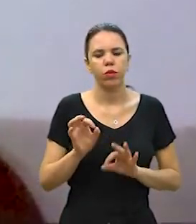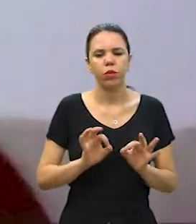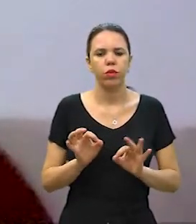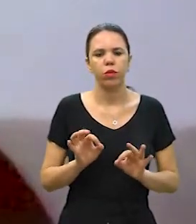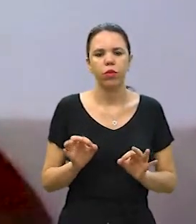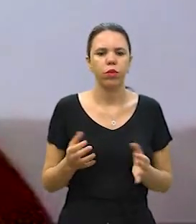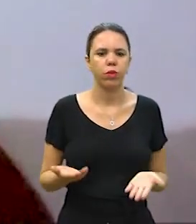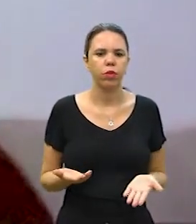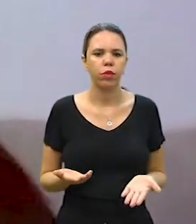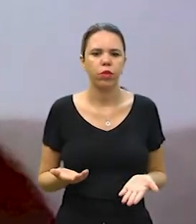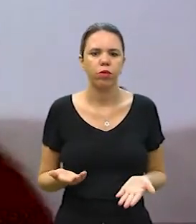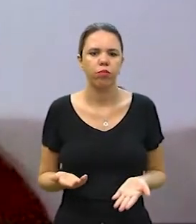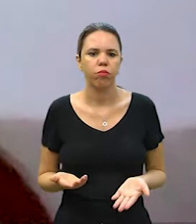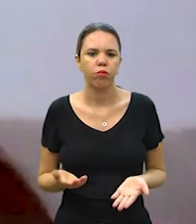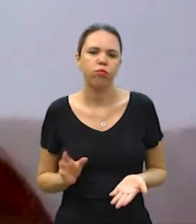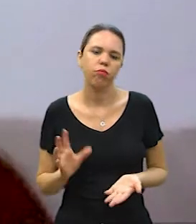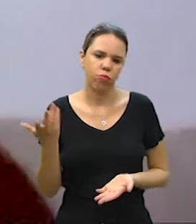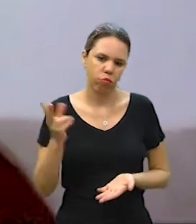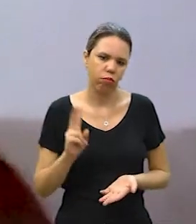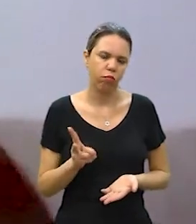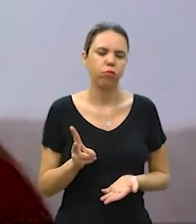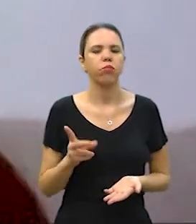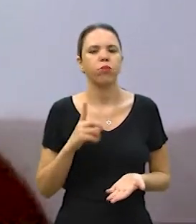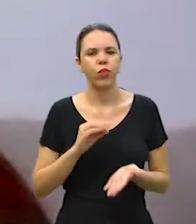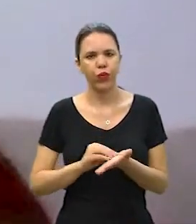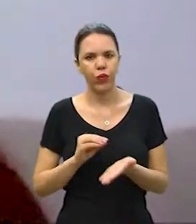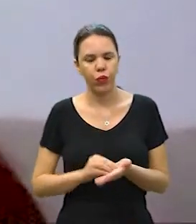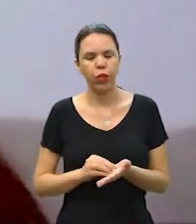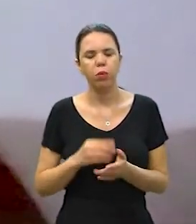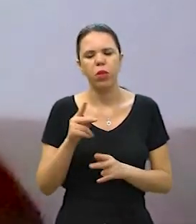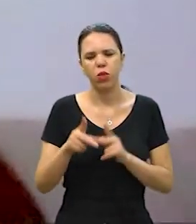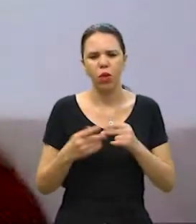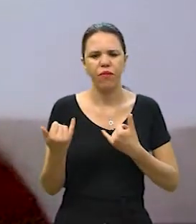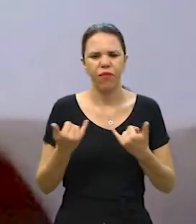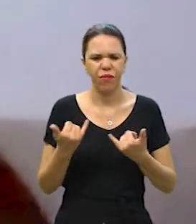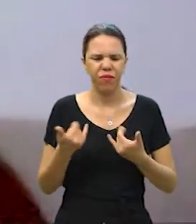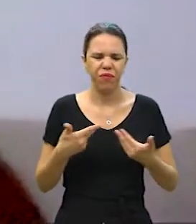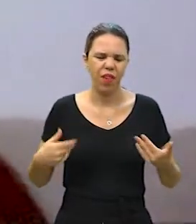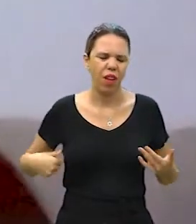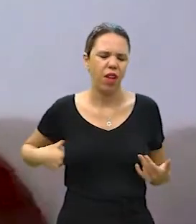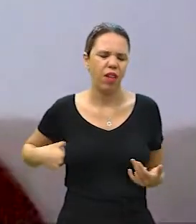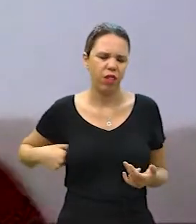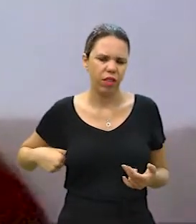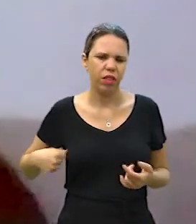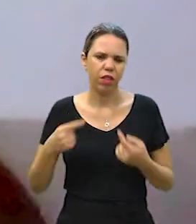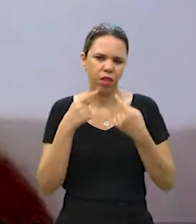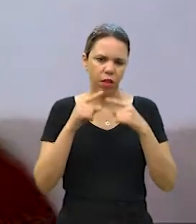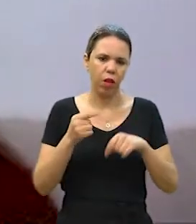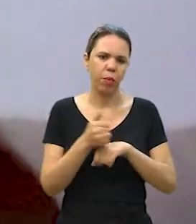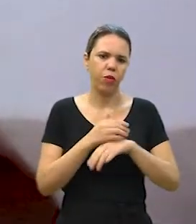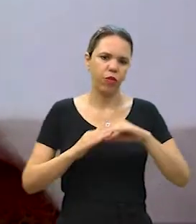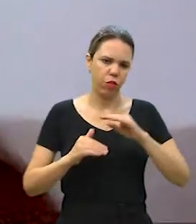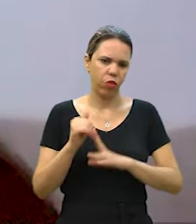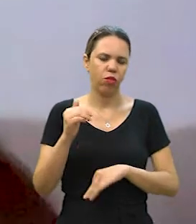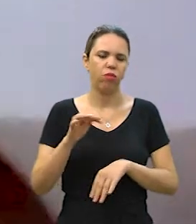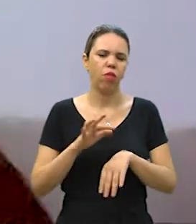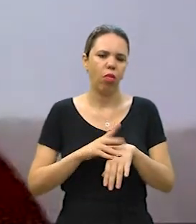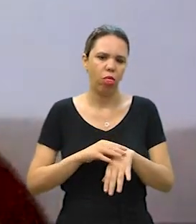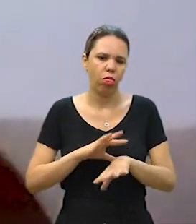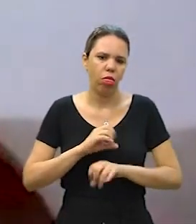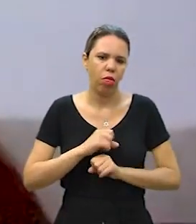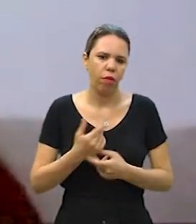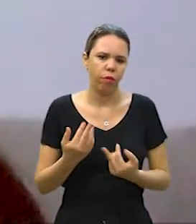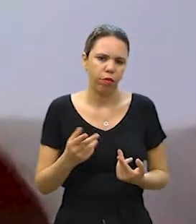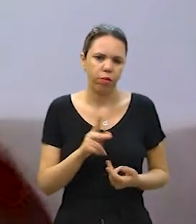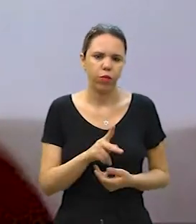arrumar, né? Mas isso ainda acontece e a gente recebe denúncias diversas. Então, profissionais ficando doentes, assim como